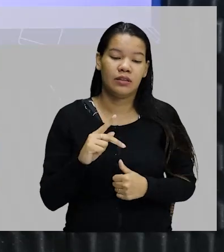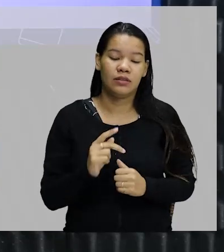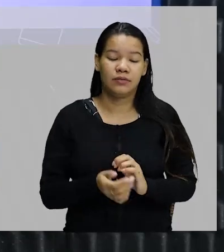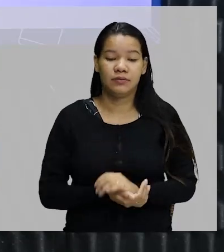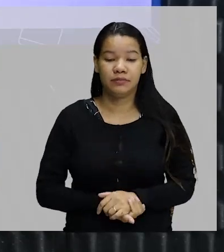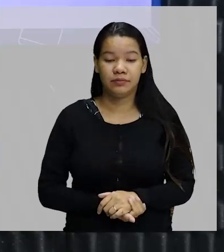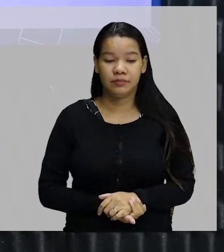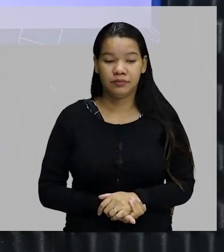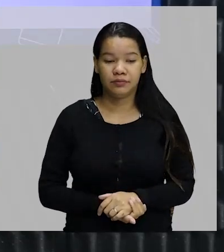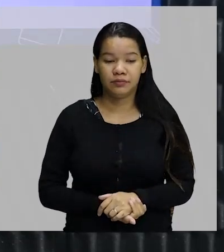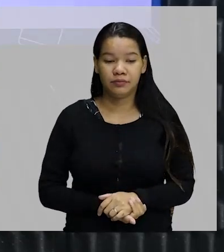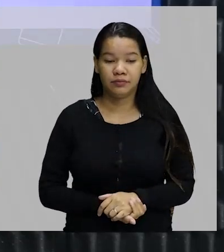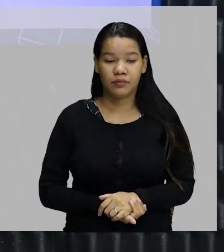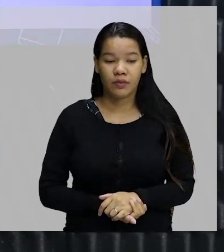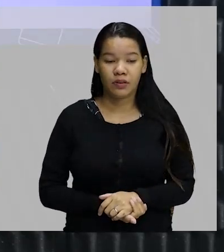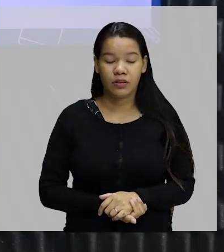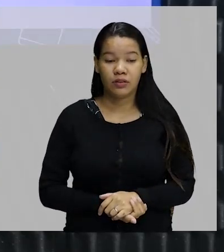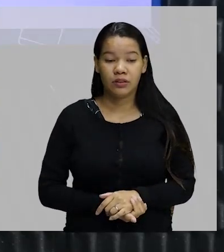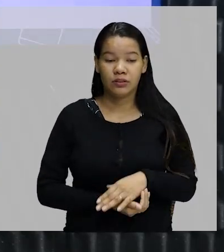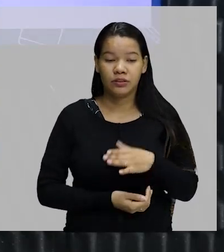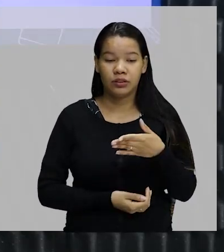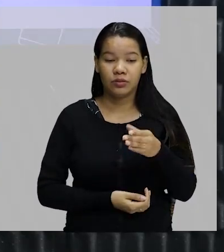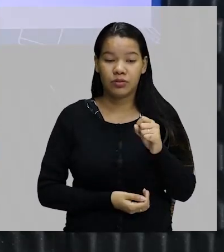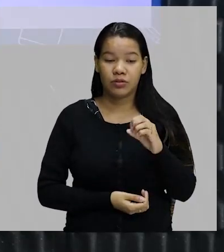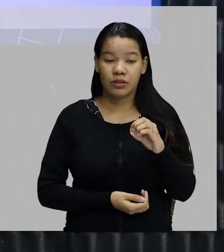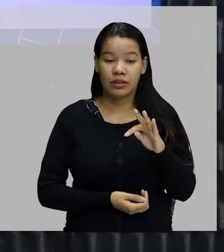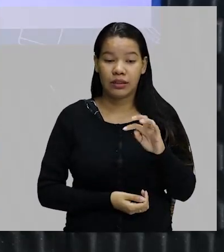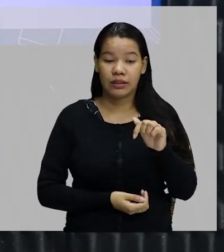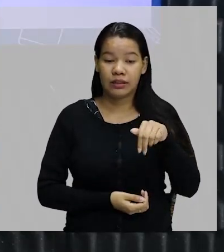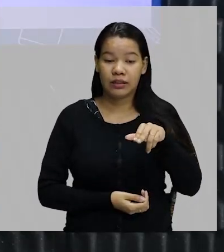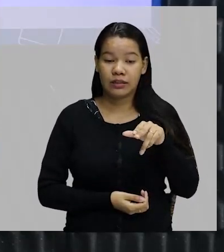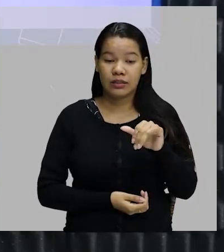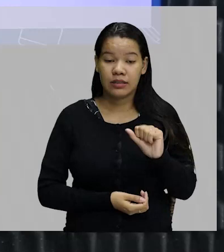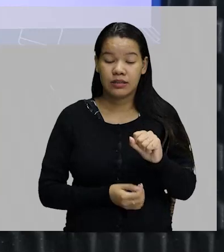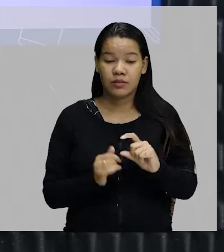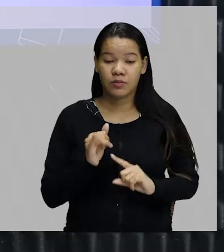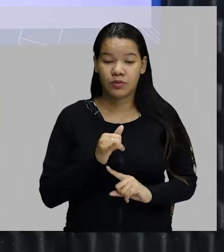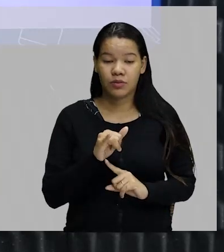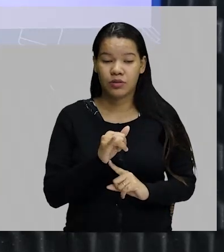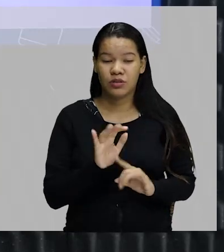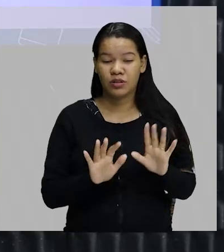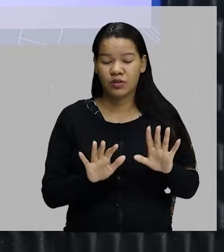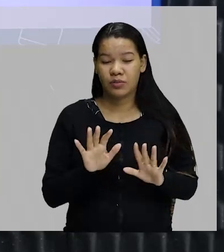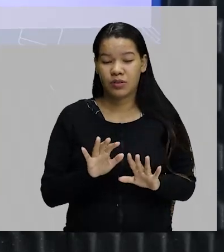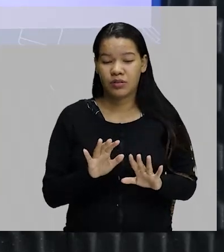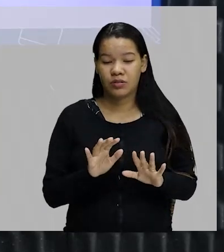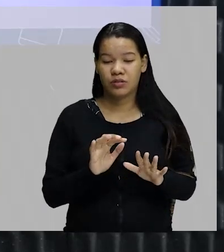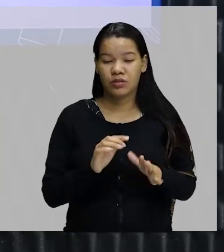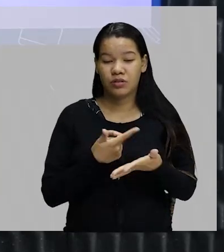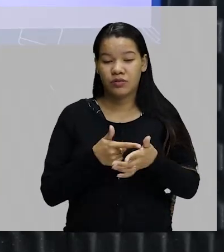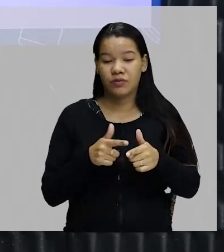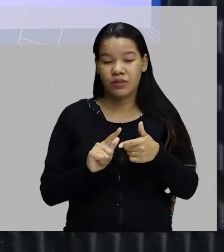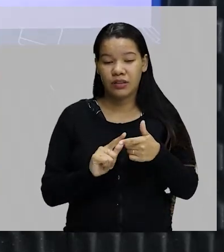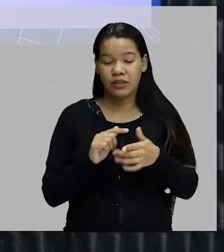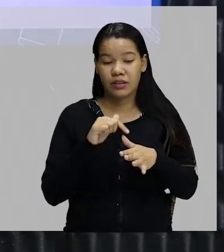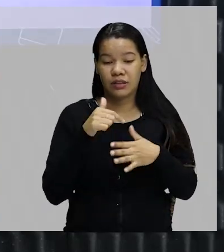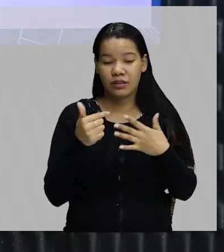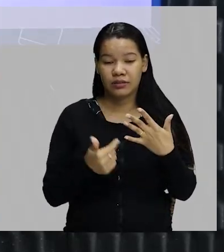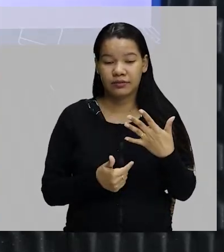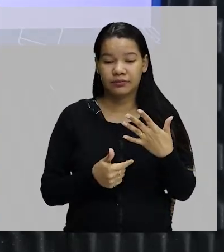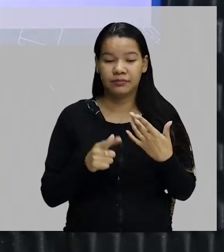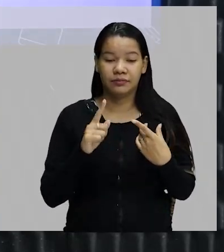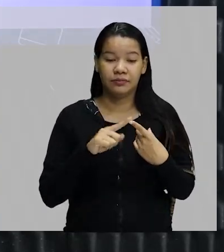ao ano. Os sotaques de Bumba Meu Boi, em geral, dividem-se em 5 sotaques.